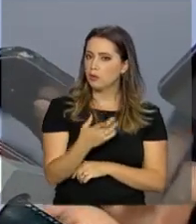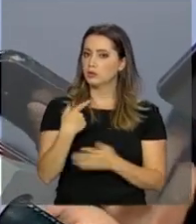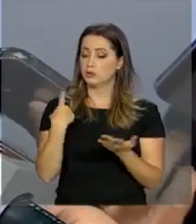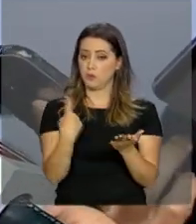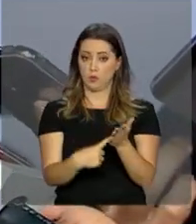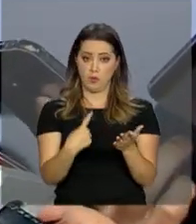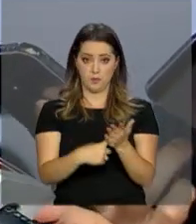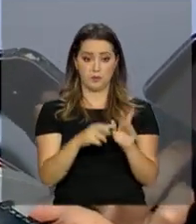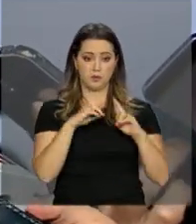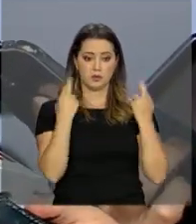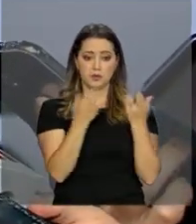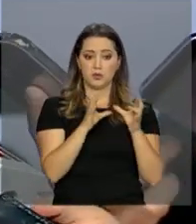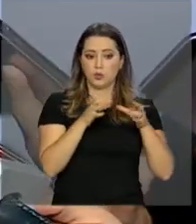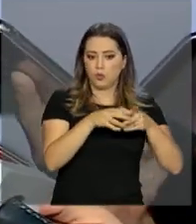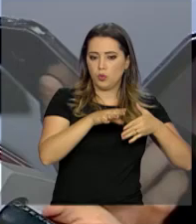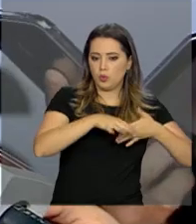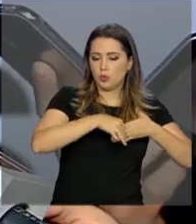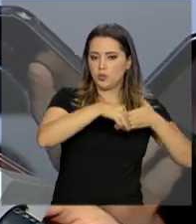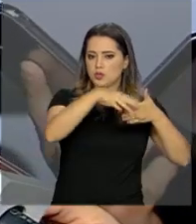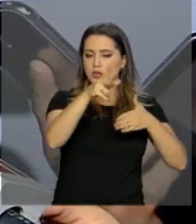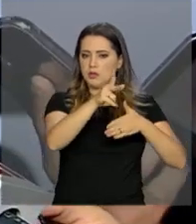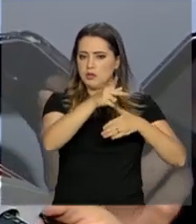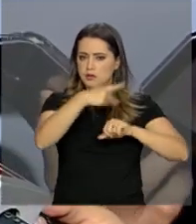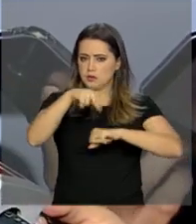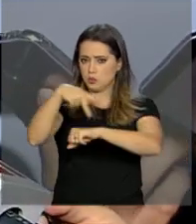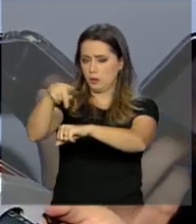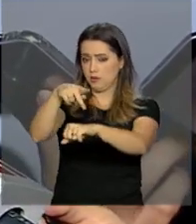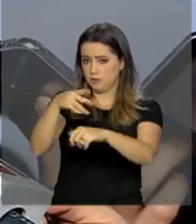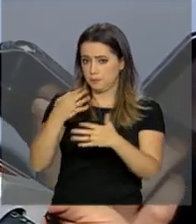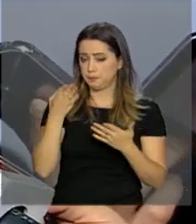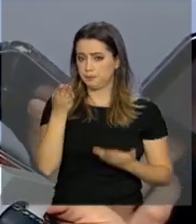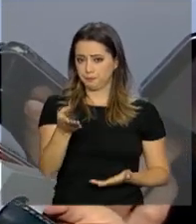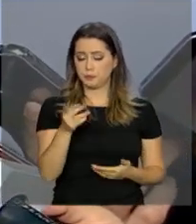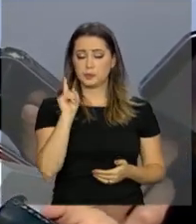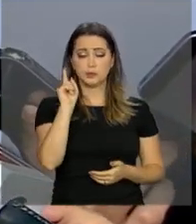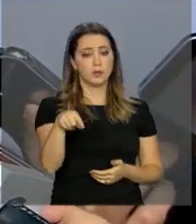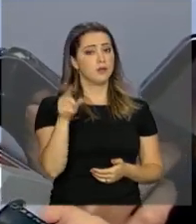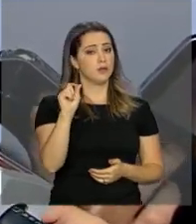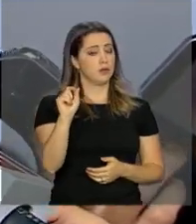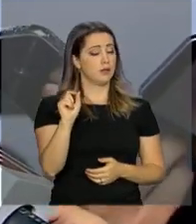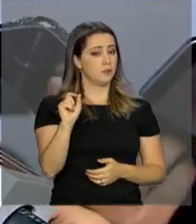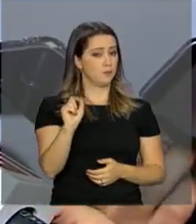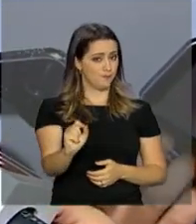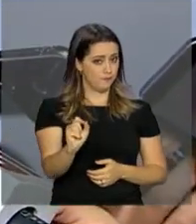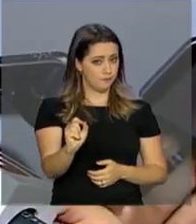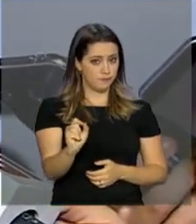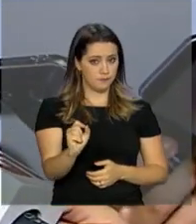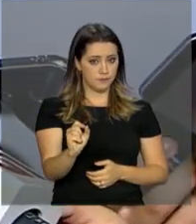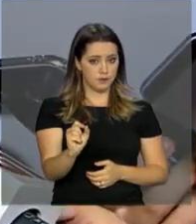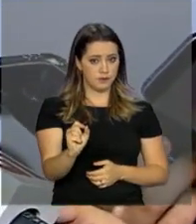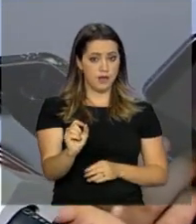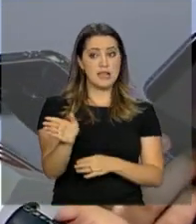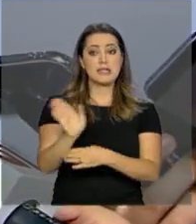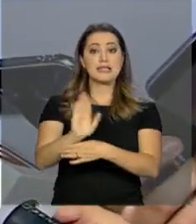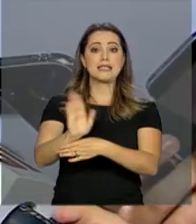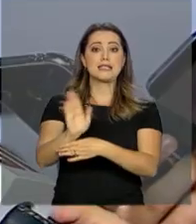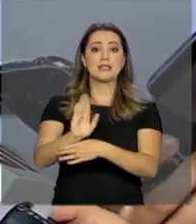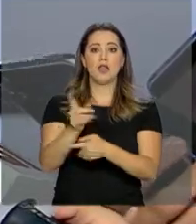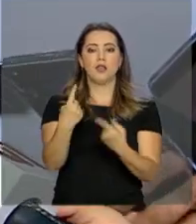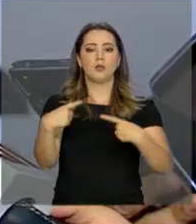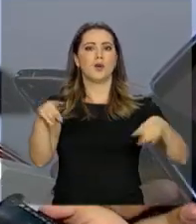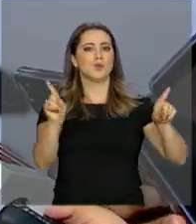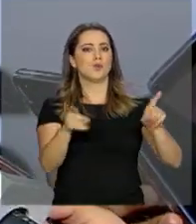reunião entre o chefe de estado que é uma cooperação maior na área da cinema da música